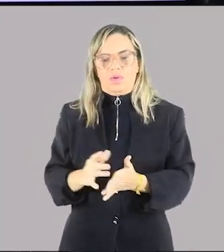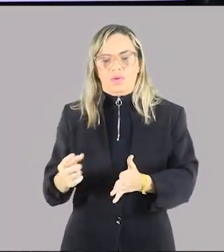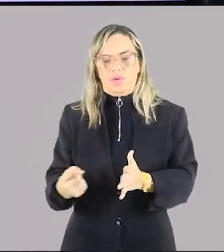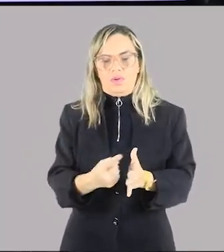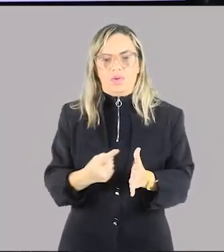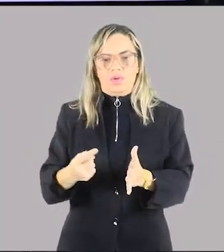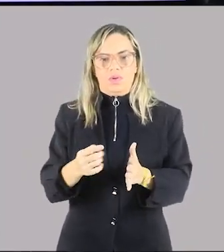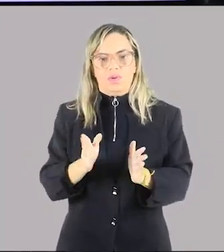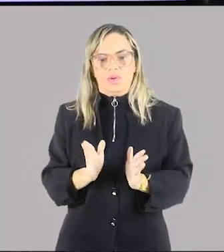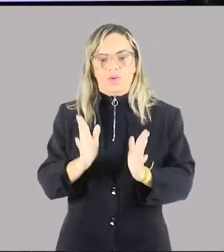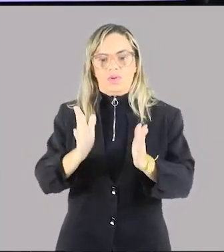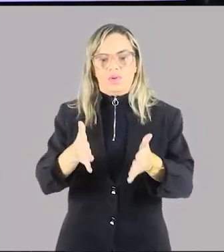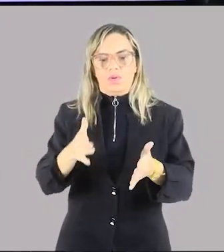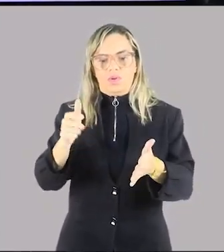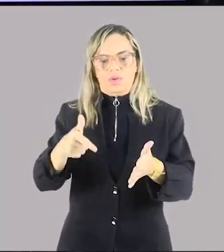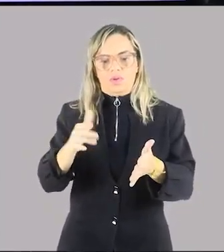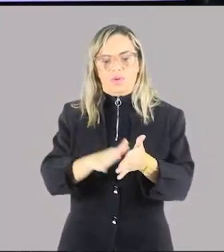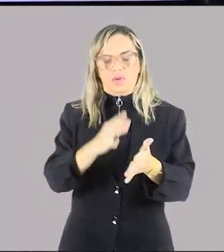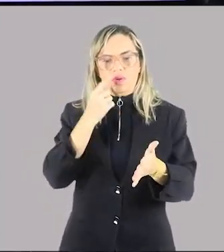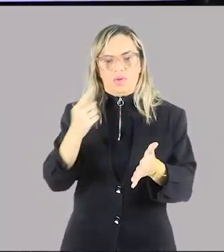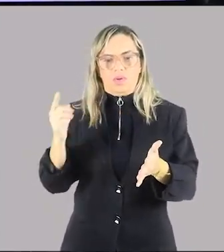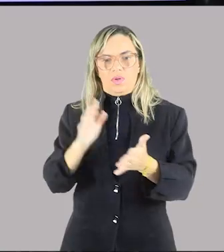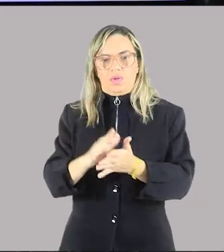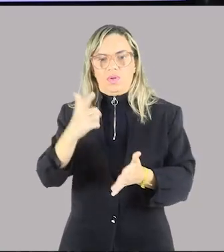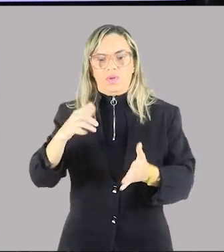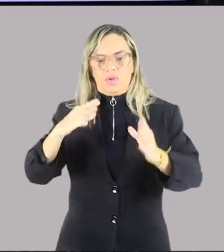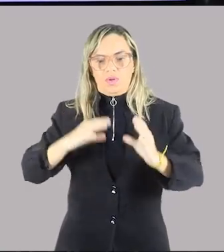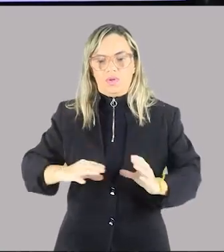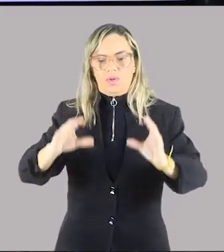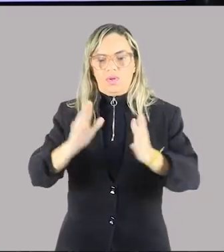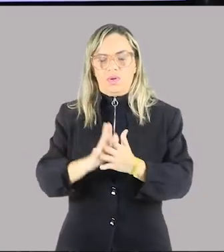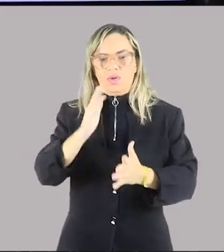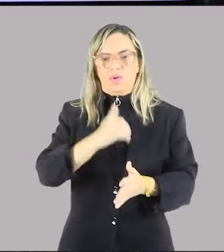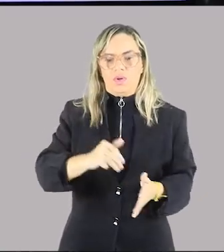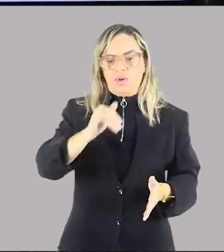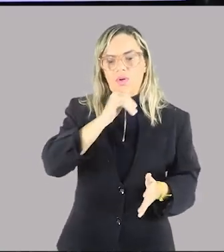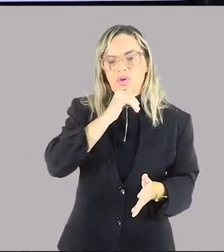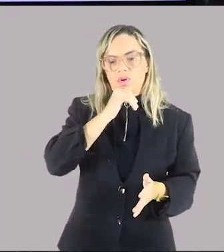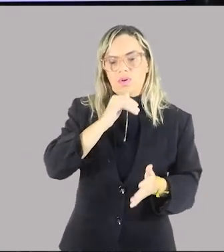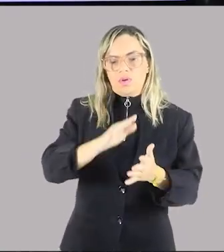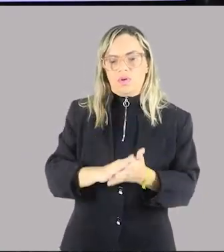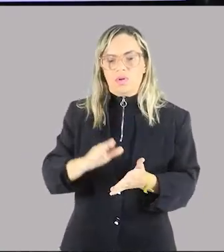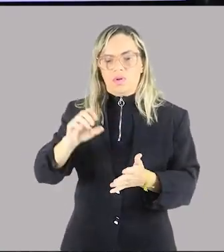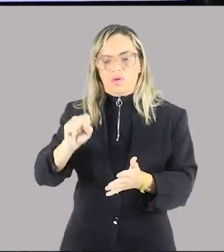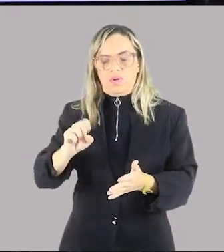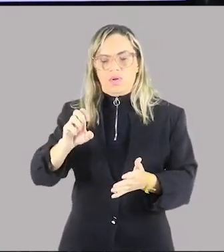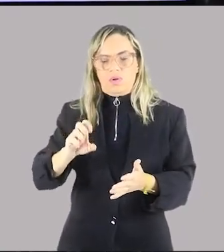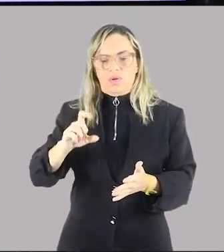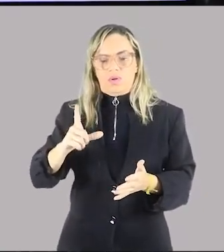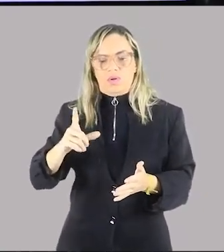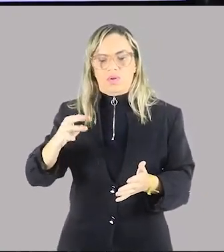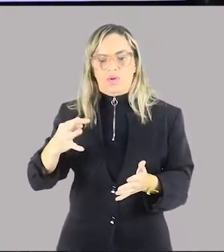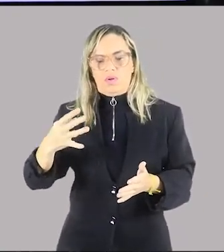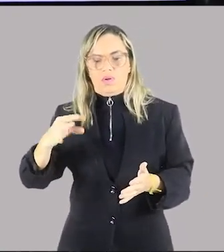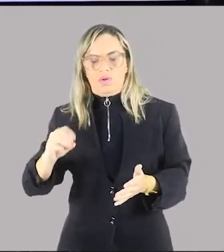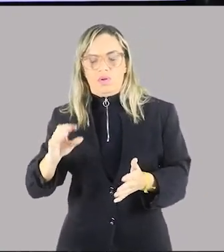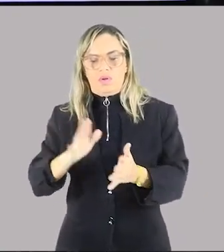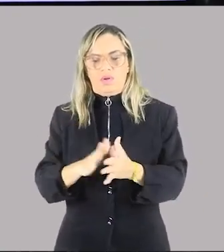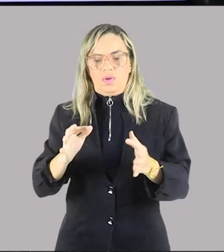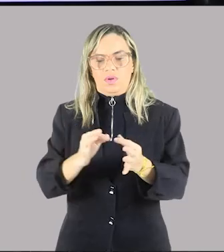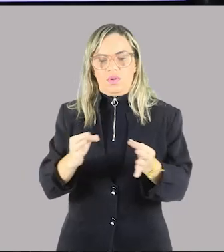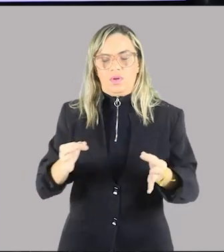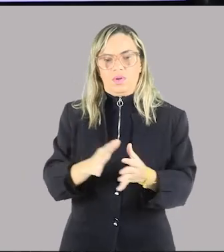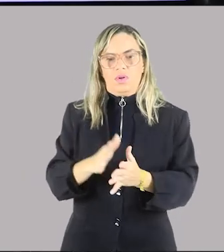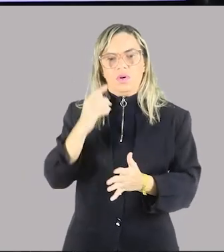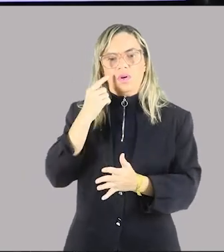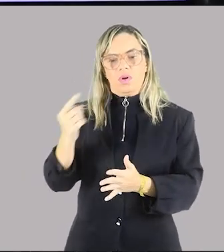da administração pública. Não haverá um concurso público. Pode haver, por exemplo, um seletivo e esse seletivo será simplificado, tudo